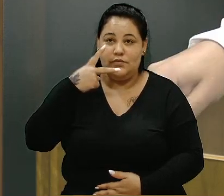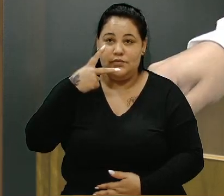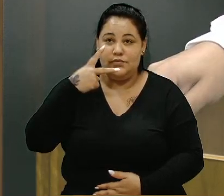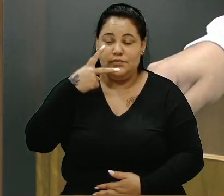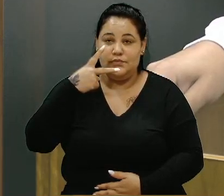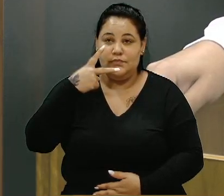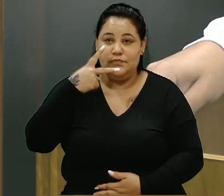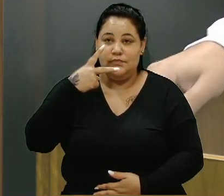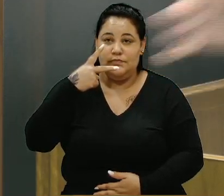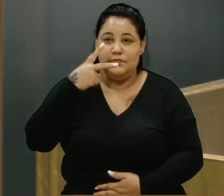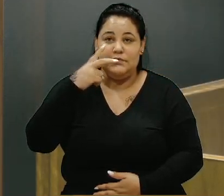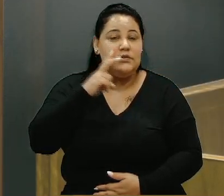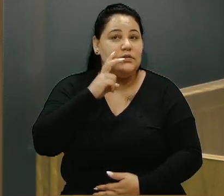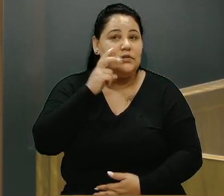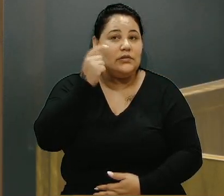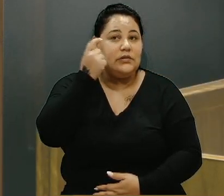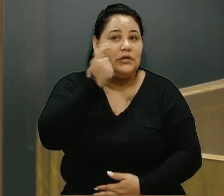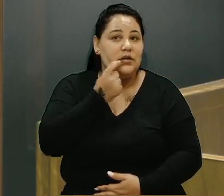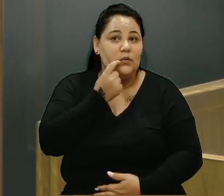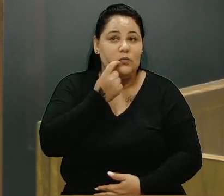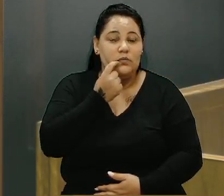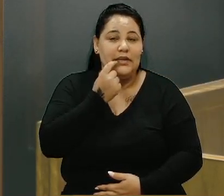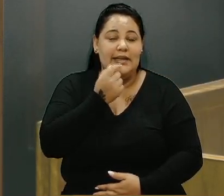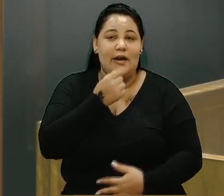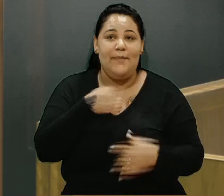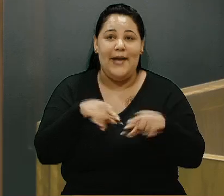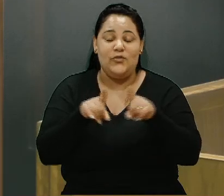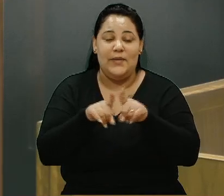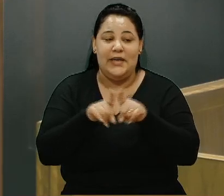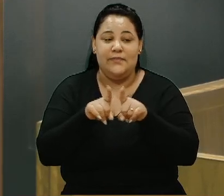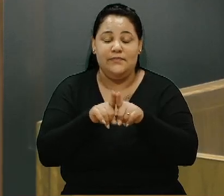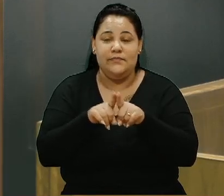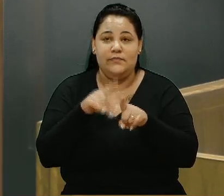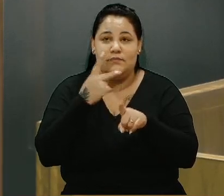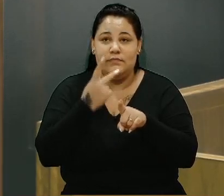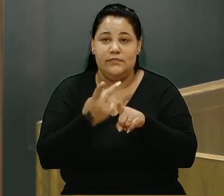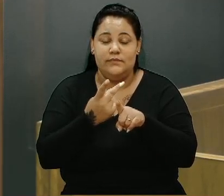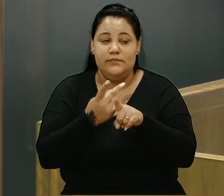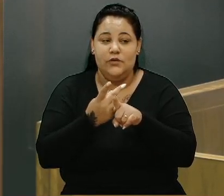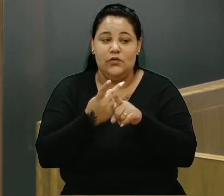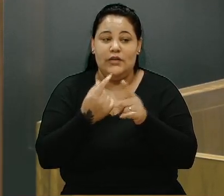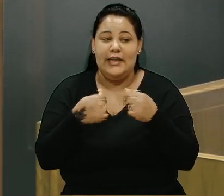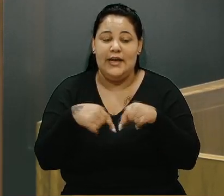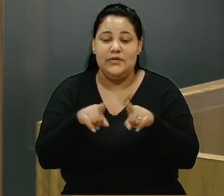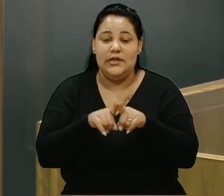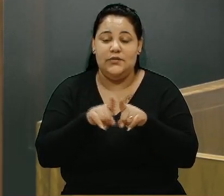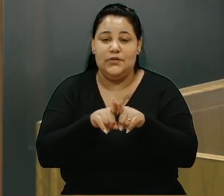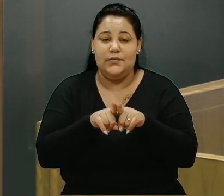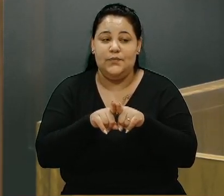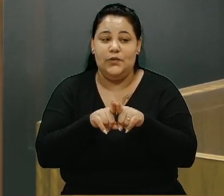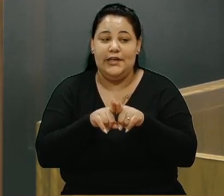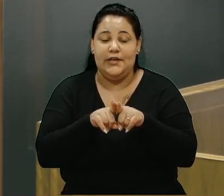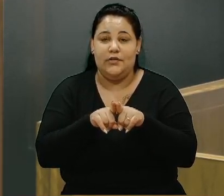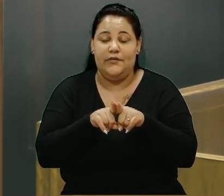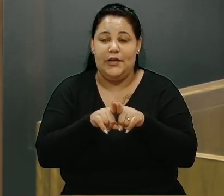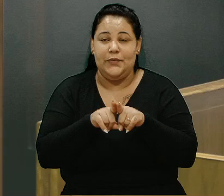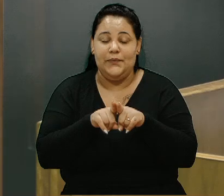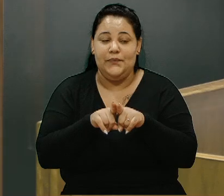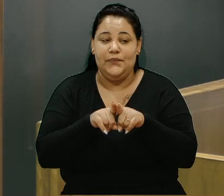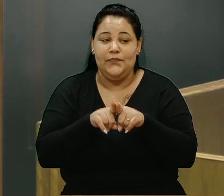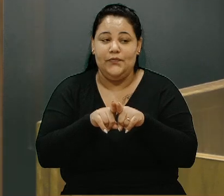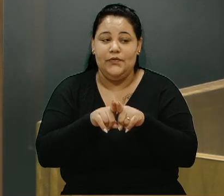passamos vergonha. Estávamos lá, eu, que não sou da base do governo, estava como presidente da Câmara, estava o vereador Petrini, que é da base, né,